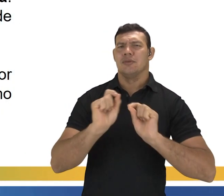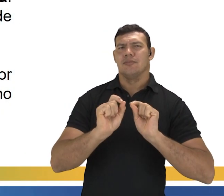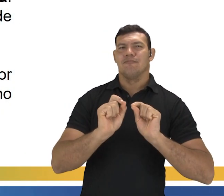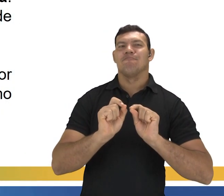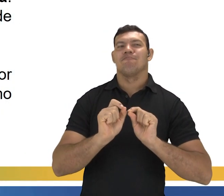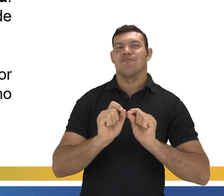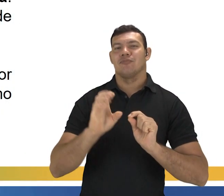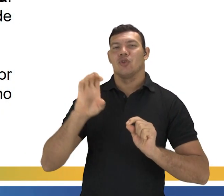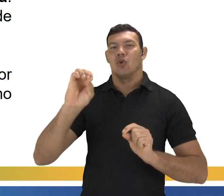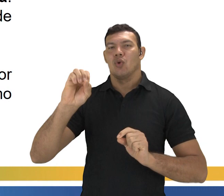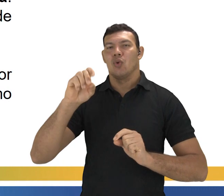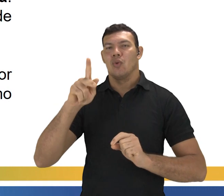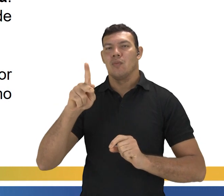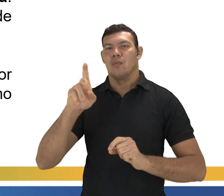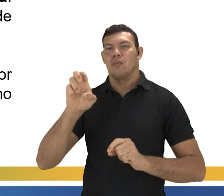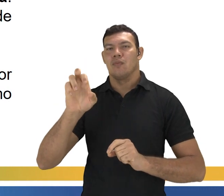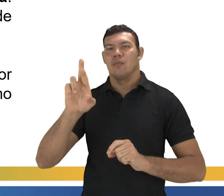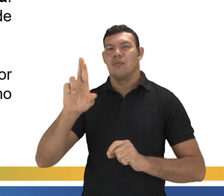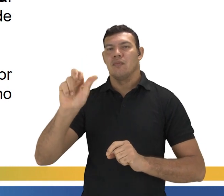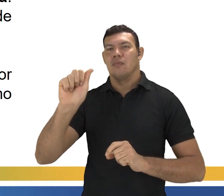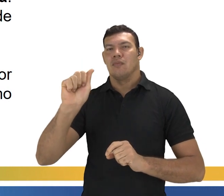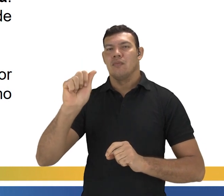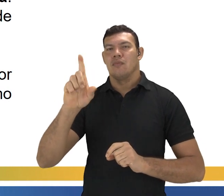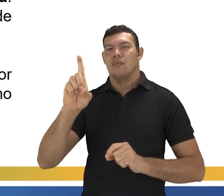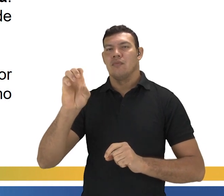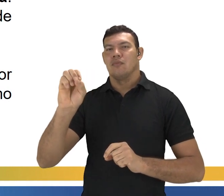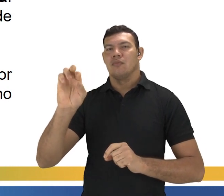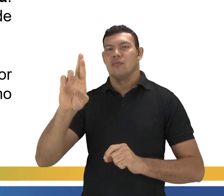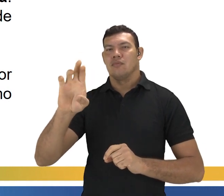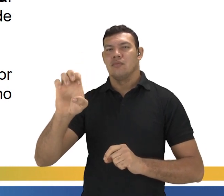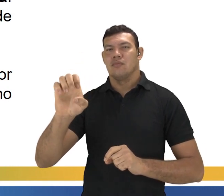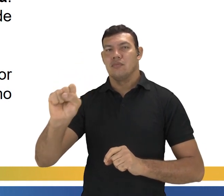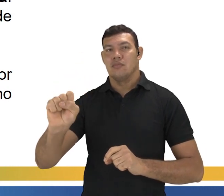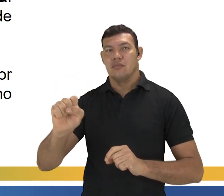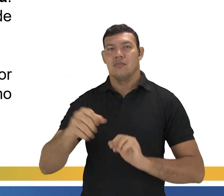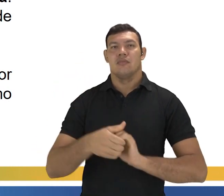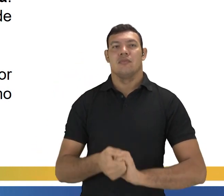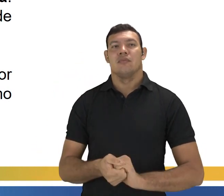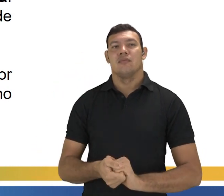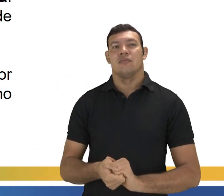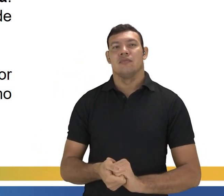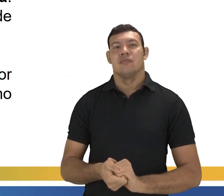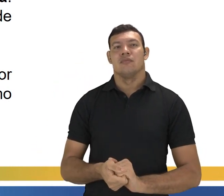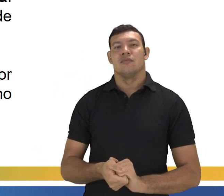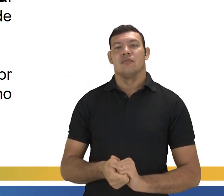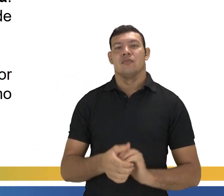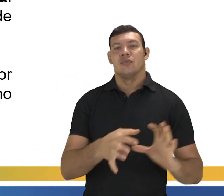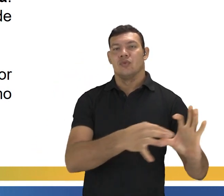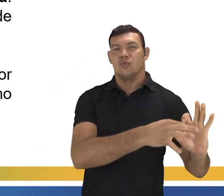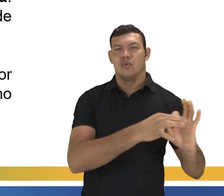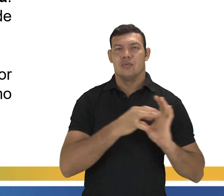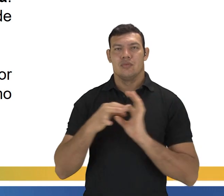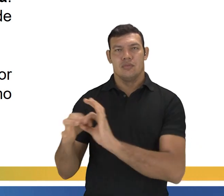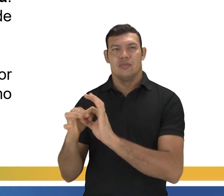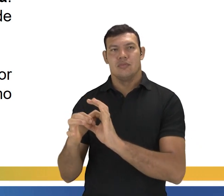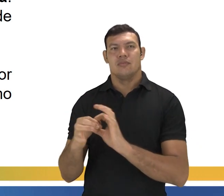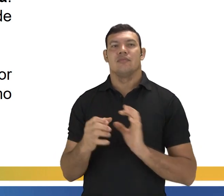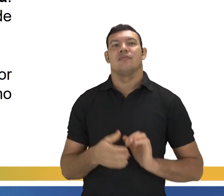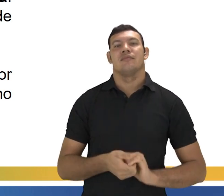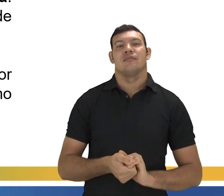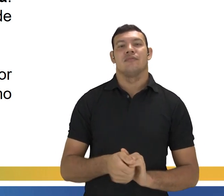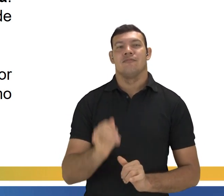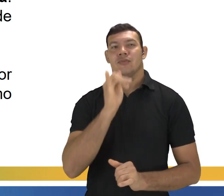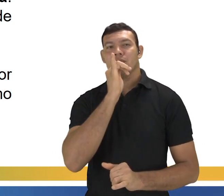muito costumeiros nesse modelo de estratégia argumentativa. São eles: para contextualizar, por